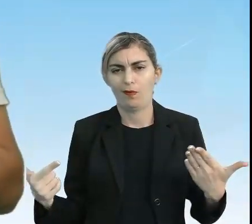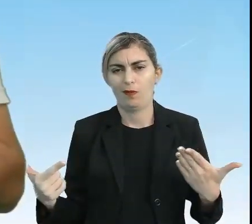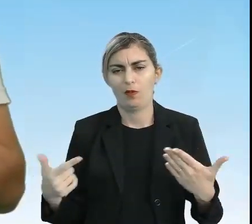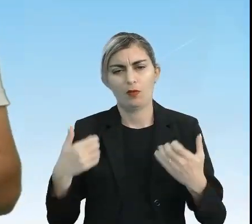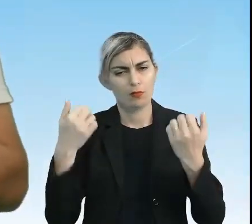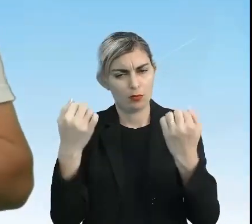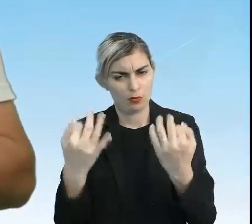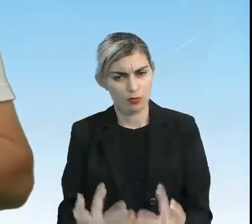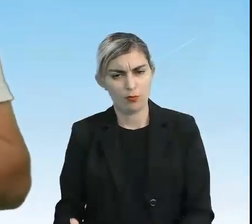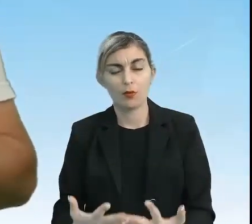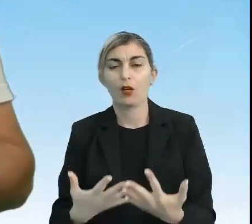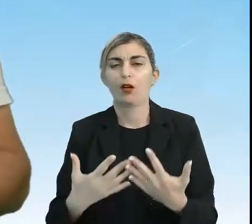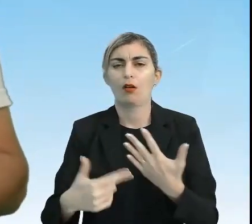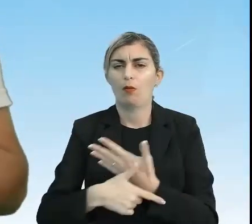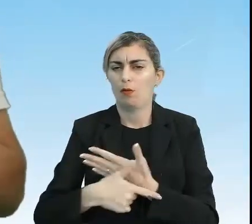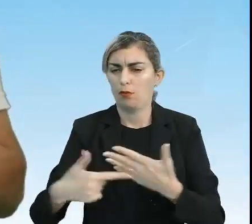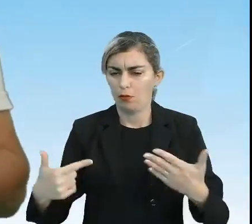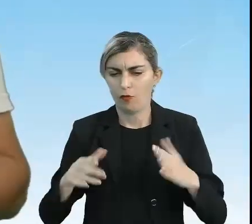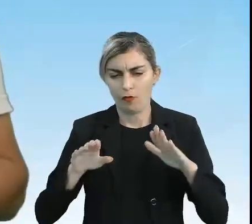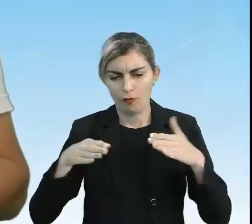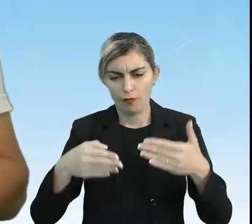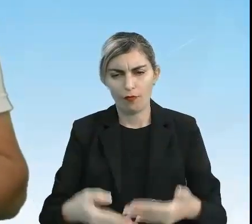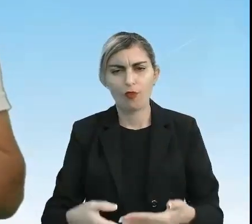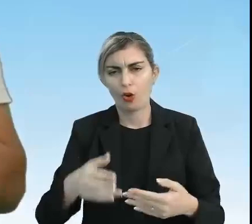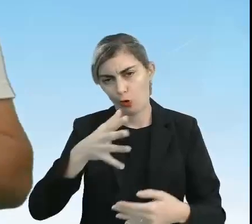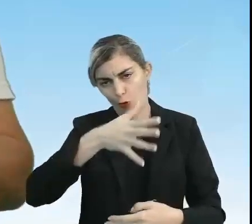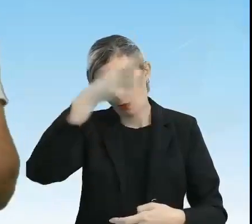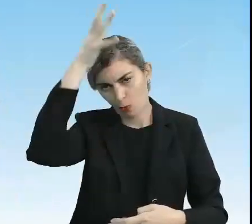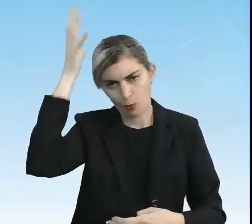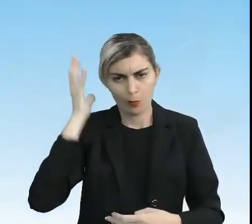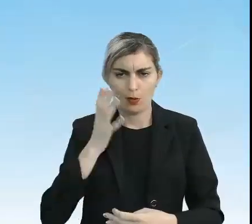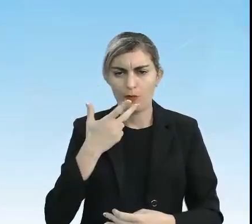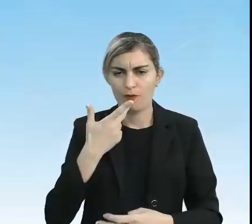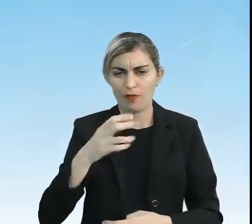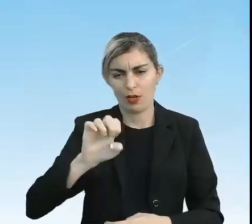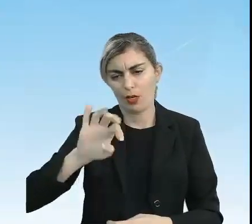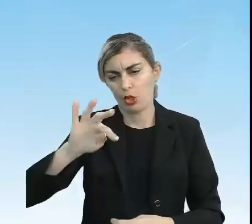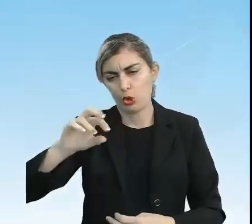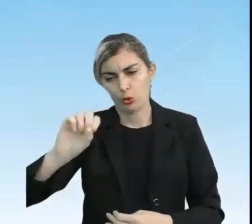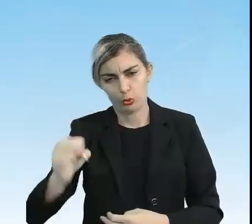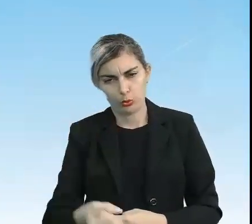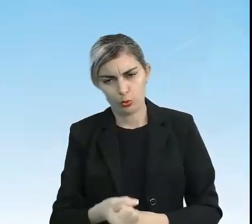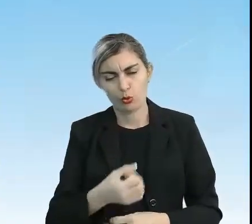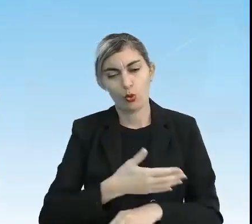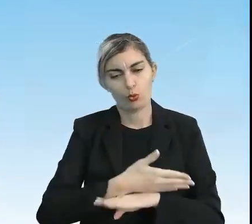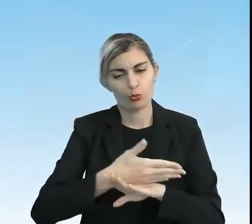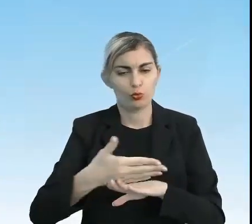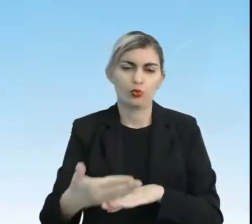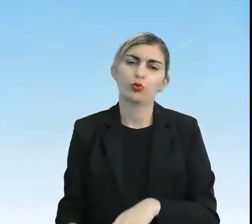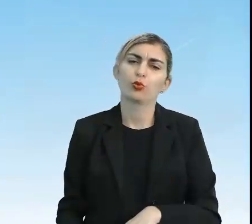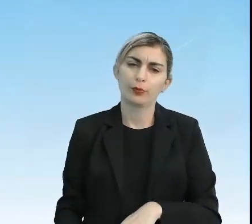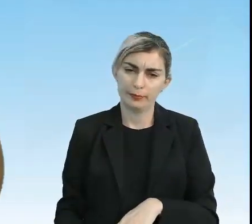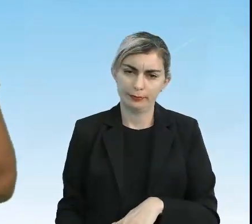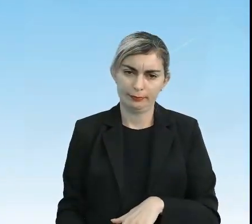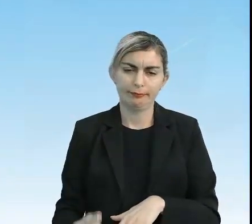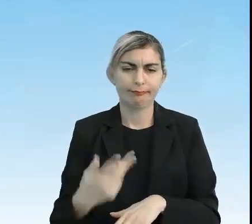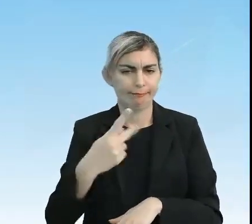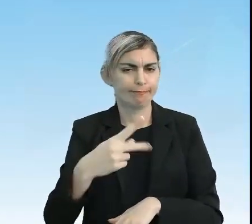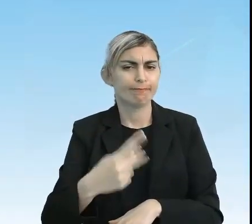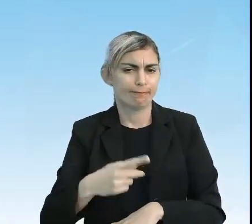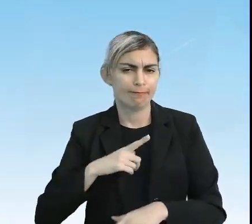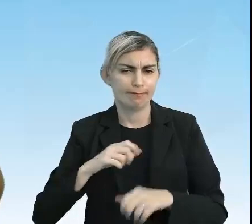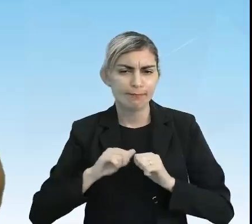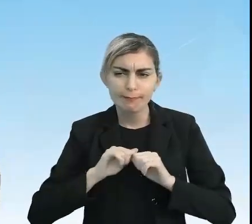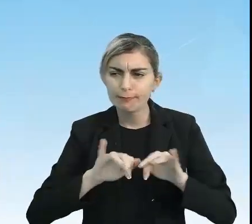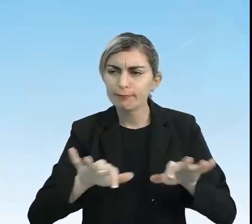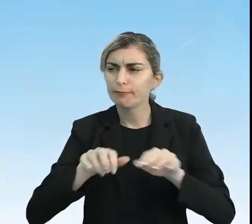tratamos de uma questão voltada, como os romanos diziam, ao ethos, à questão do costume, à questão de que isso é